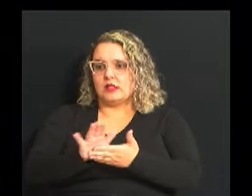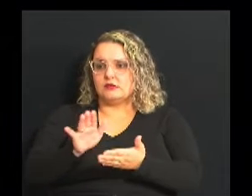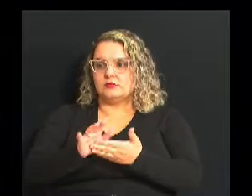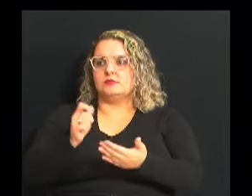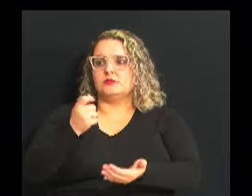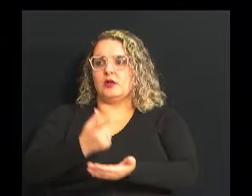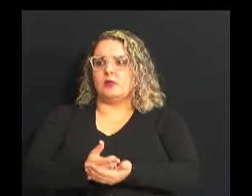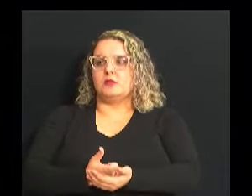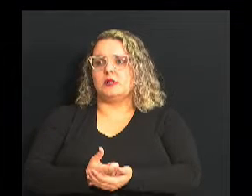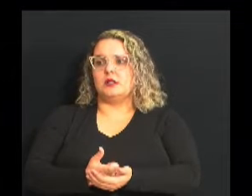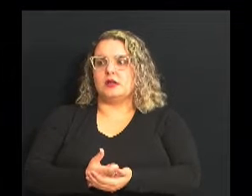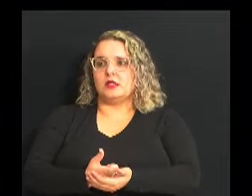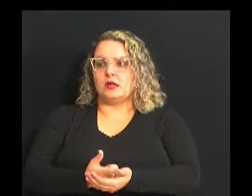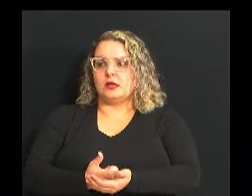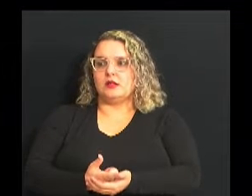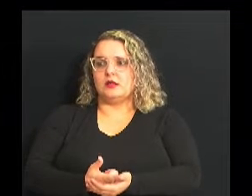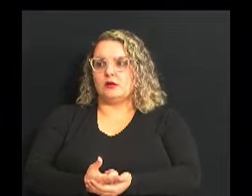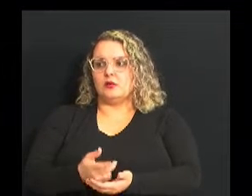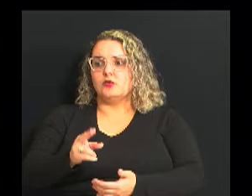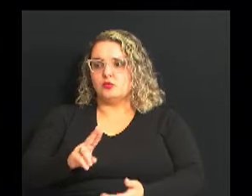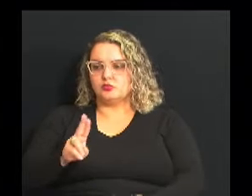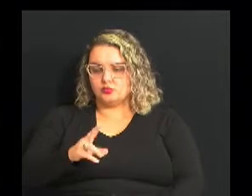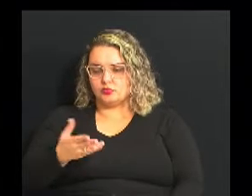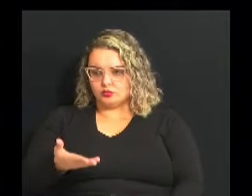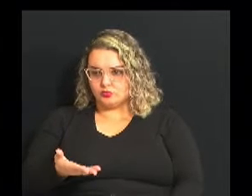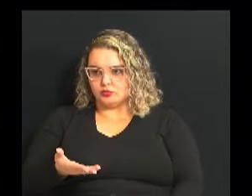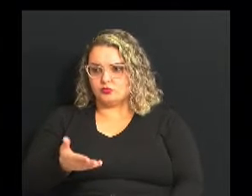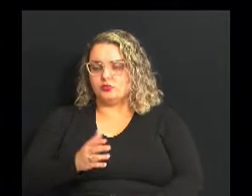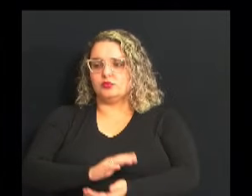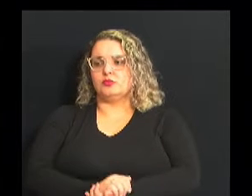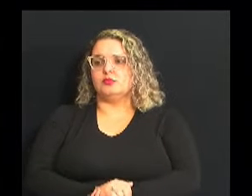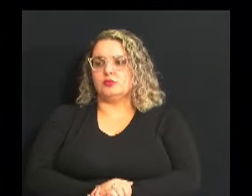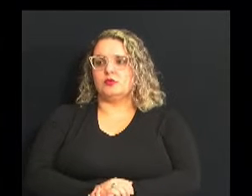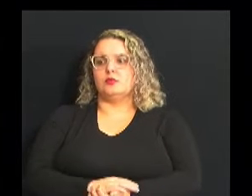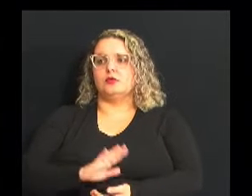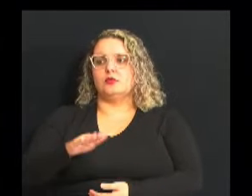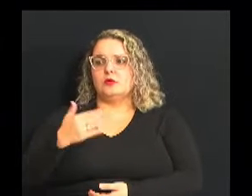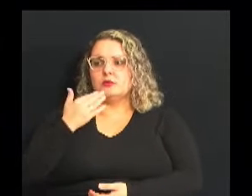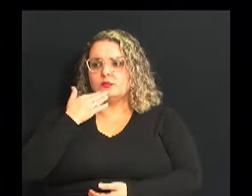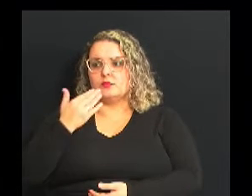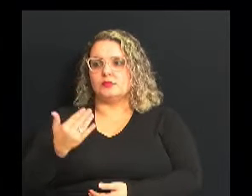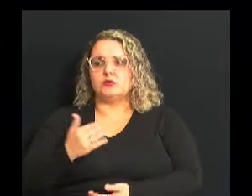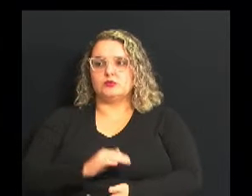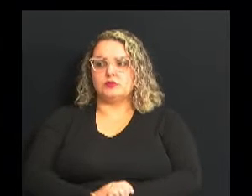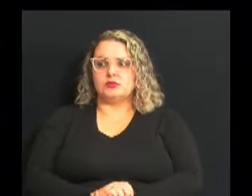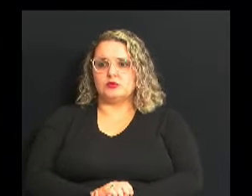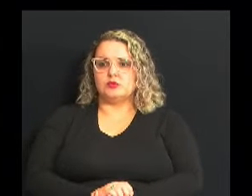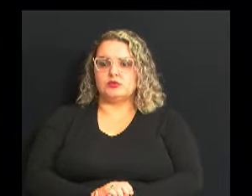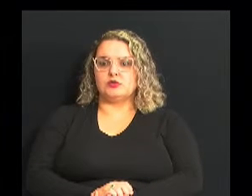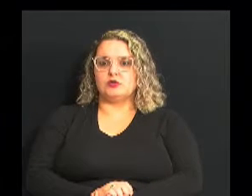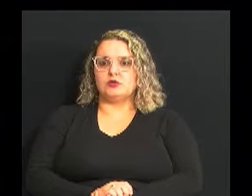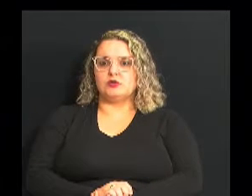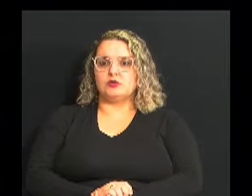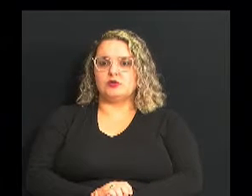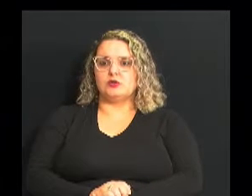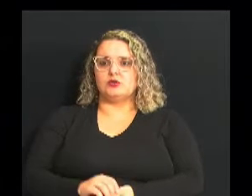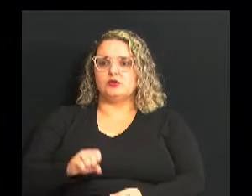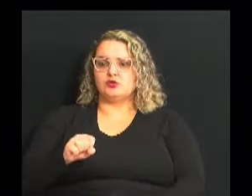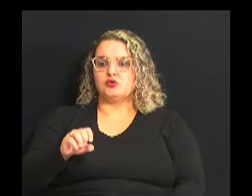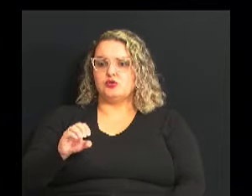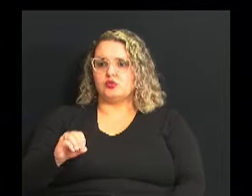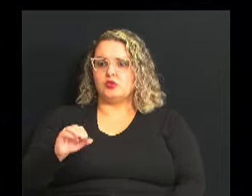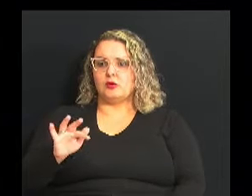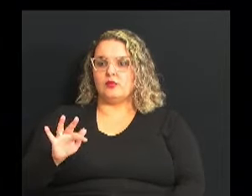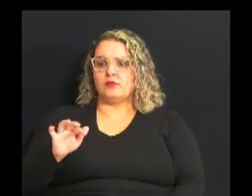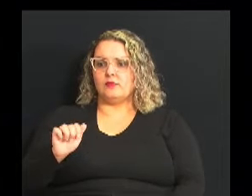dele. Então, quando a gente recebe uma solicitação desse tipo de software, a primeira coisa, né,